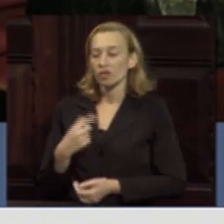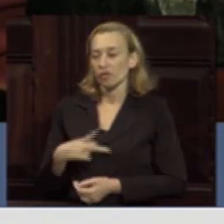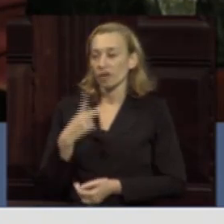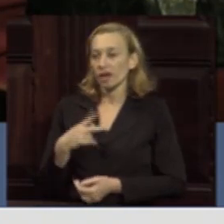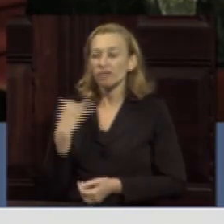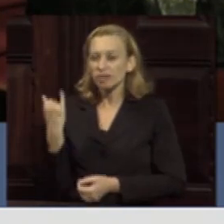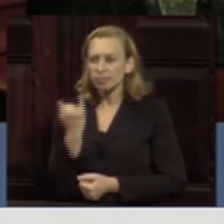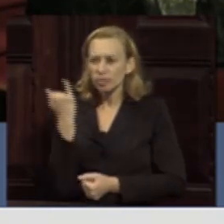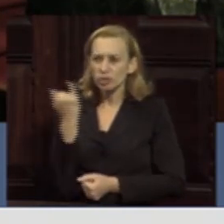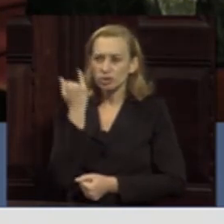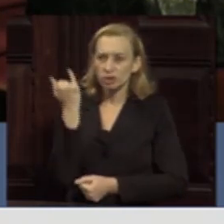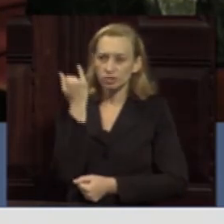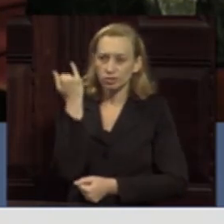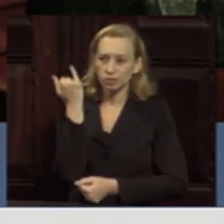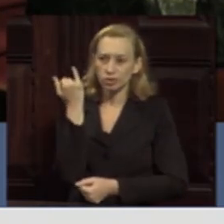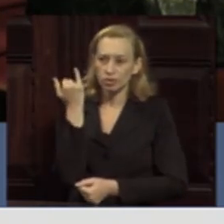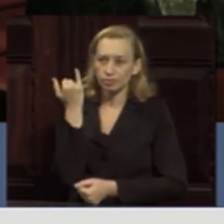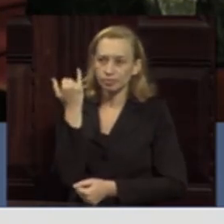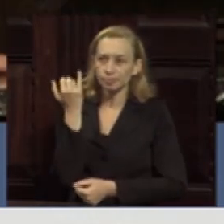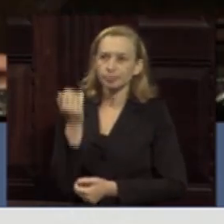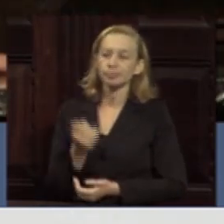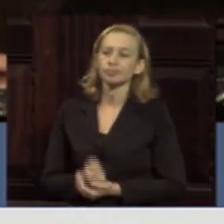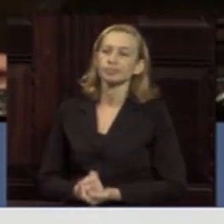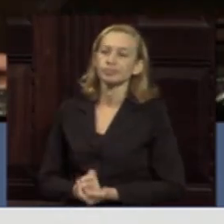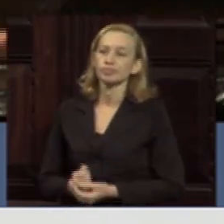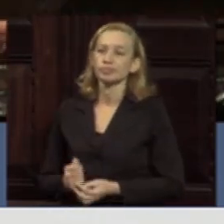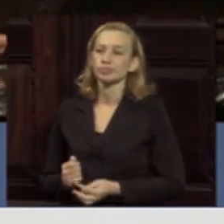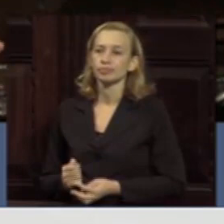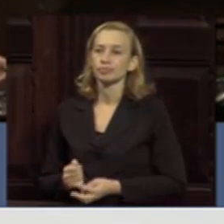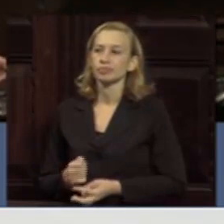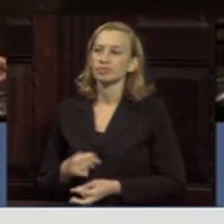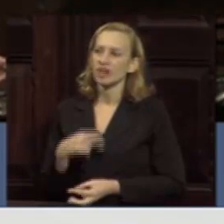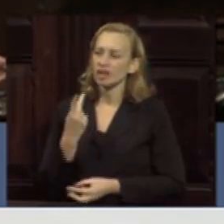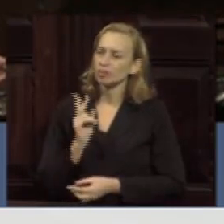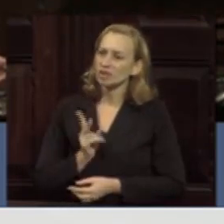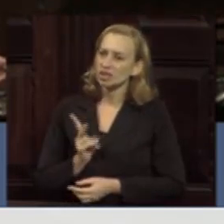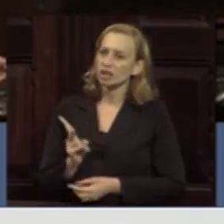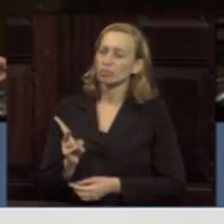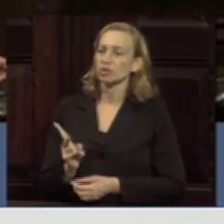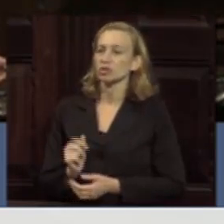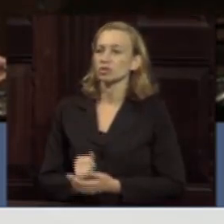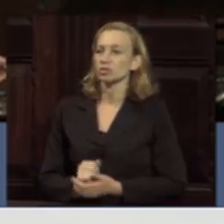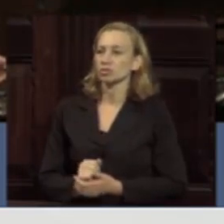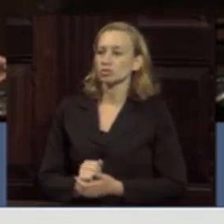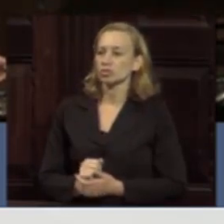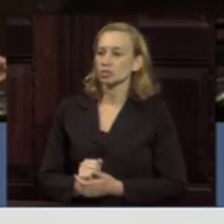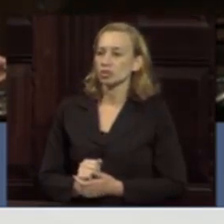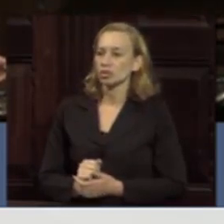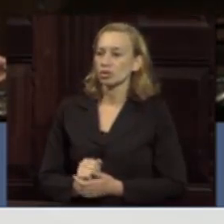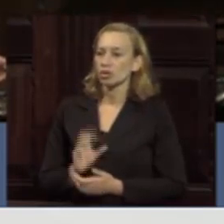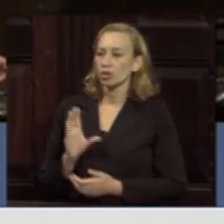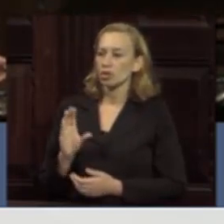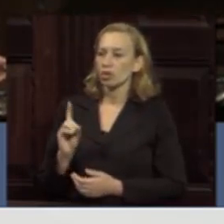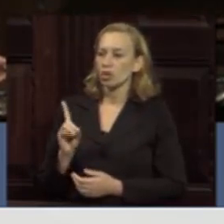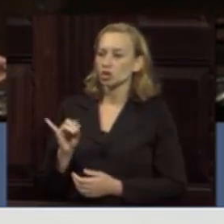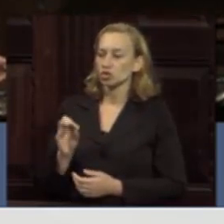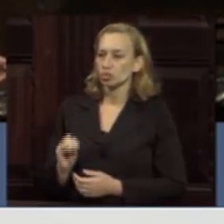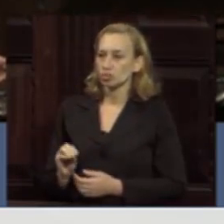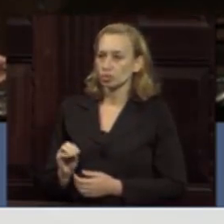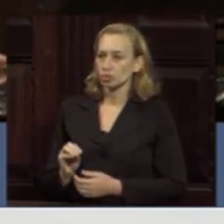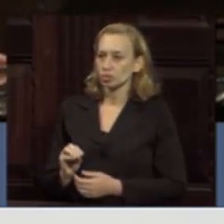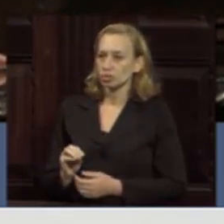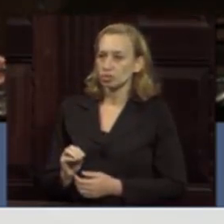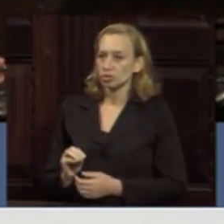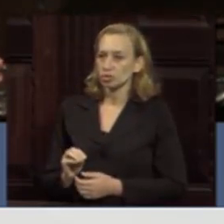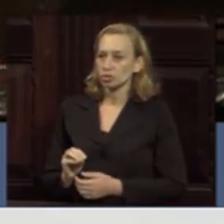deputado Samuel Malafaia. A gente fala muito do Código de Defesa do Consumidor, que foi um marco, estabelecendo